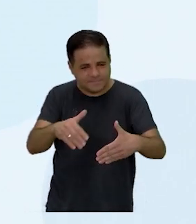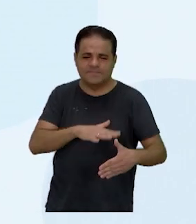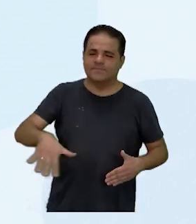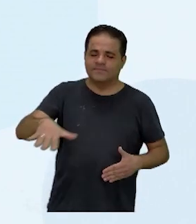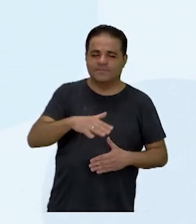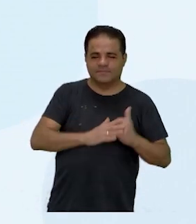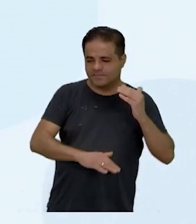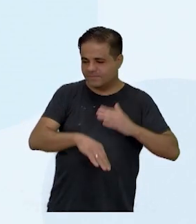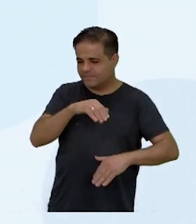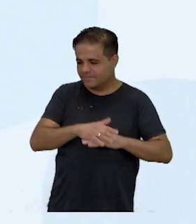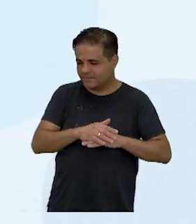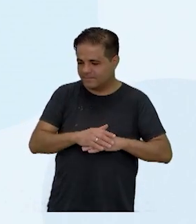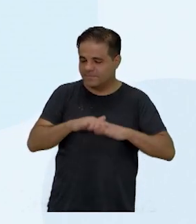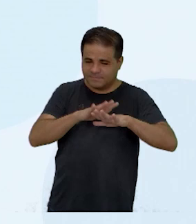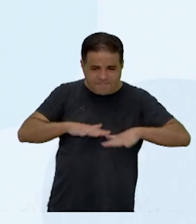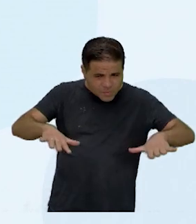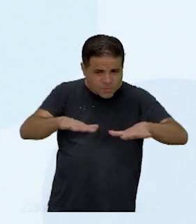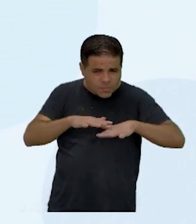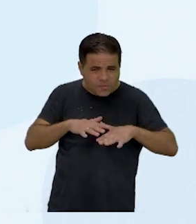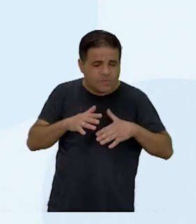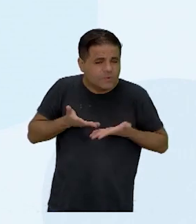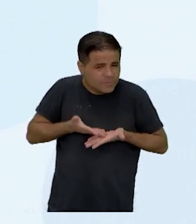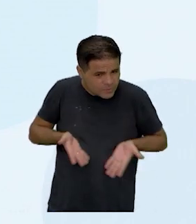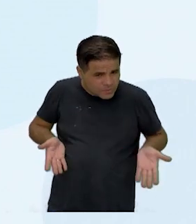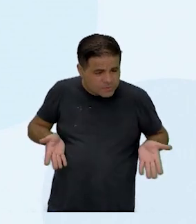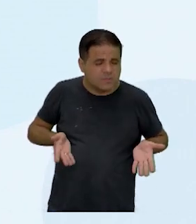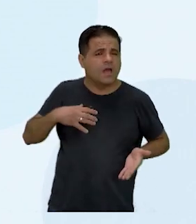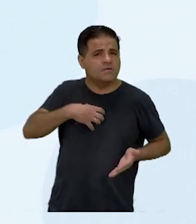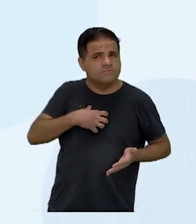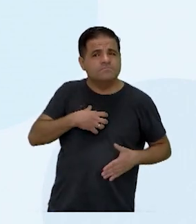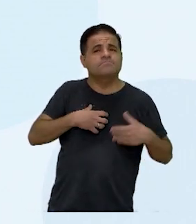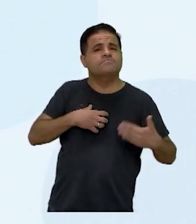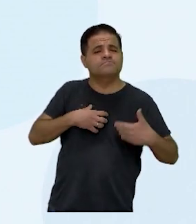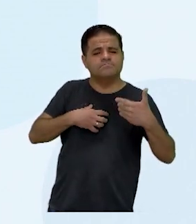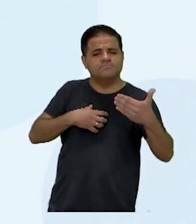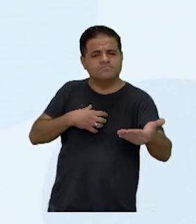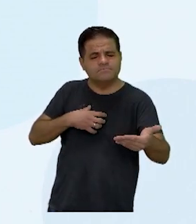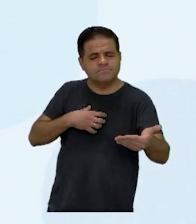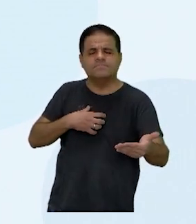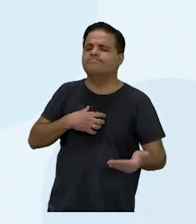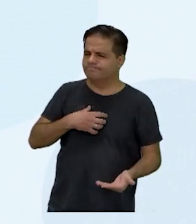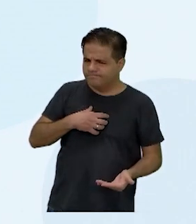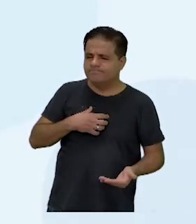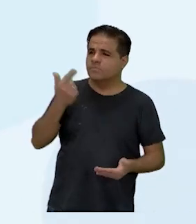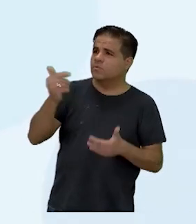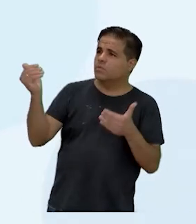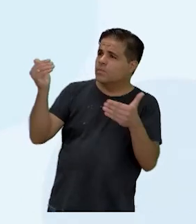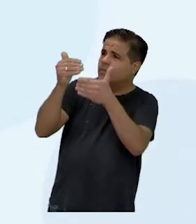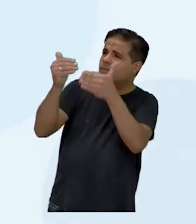currículo. Os itinerários têm uma estreita relação com as 10 competências gerais da